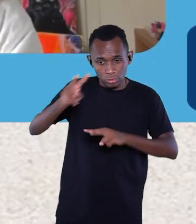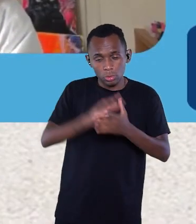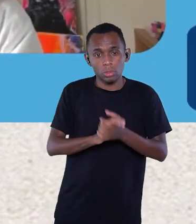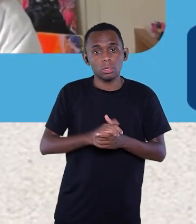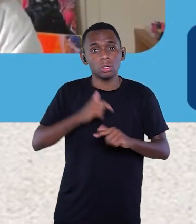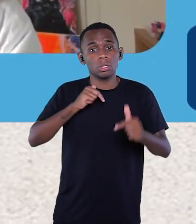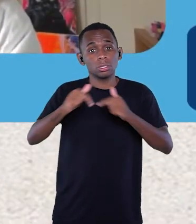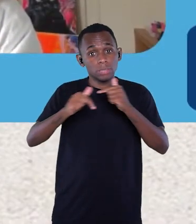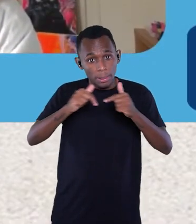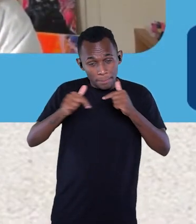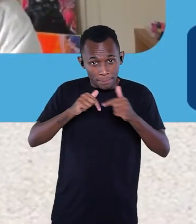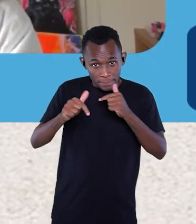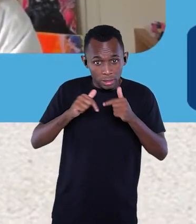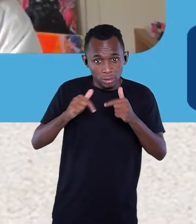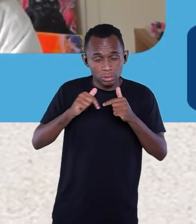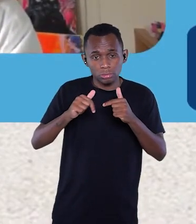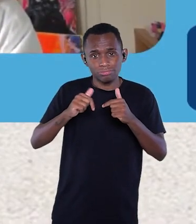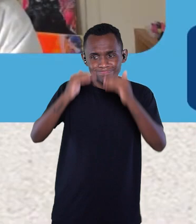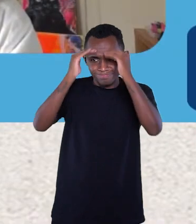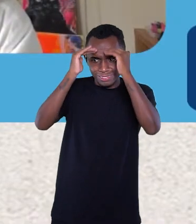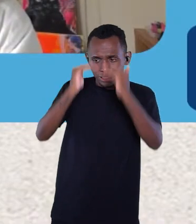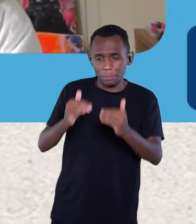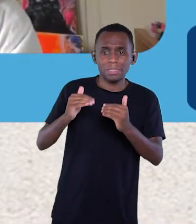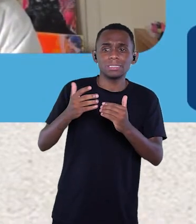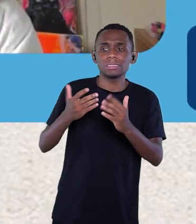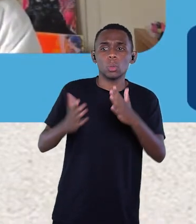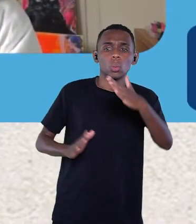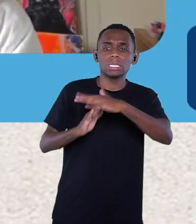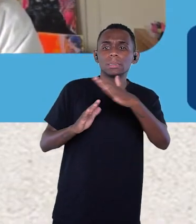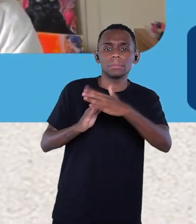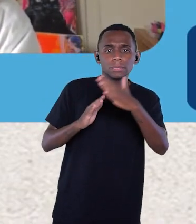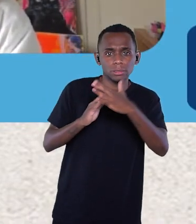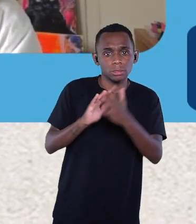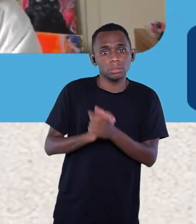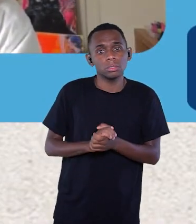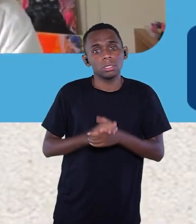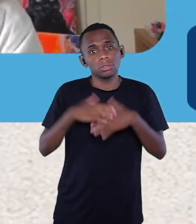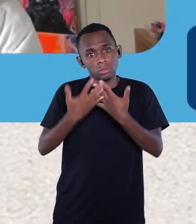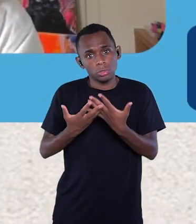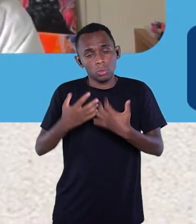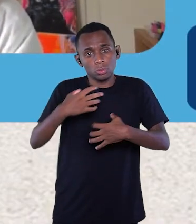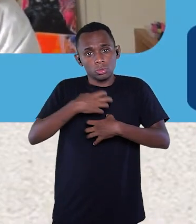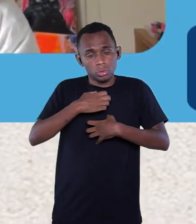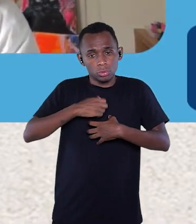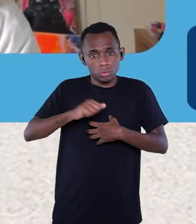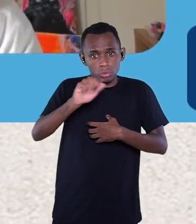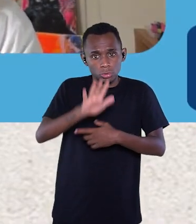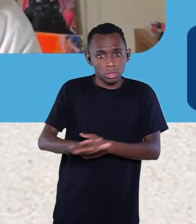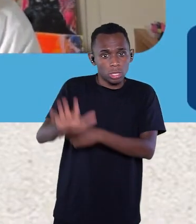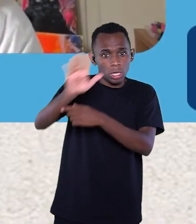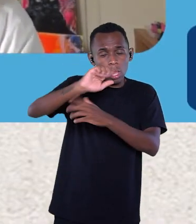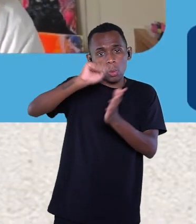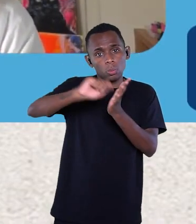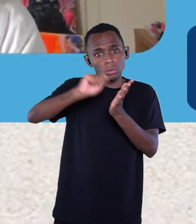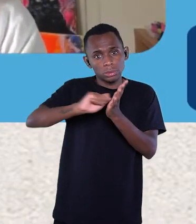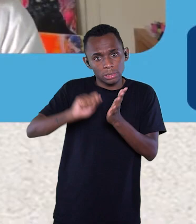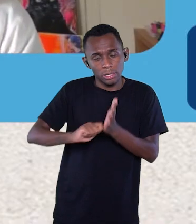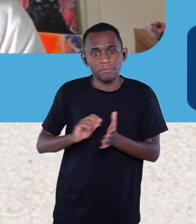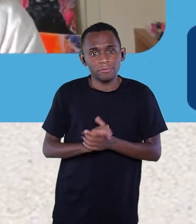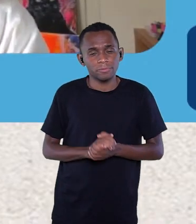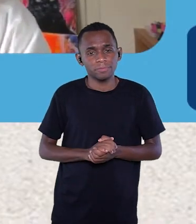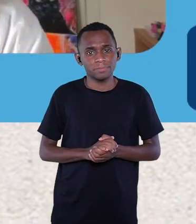meu trabalho e minha militância não respeitam as fronteiras entre as disciplinas. E, de maneira geral, eu escrevo.